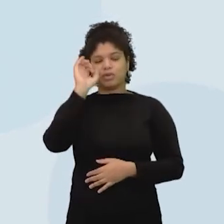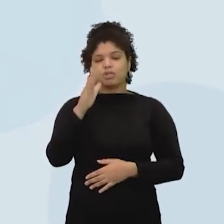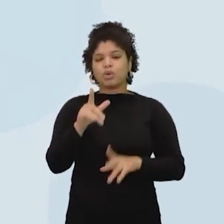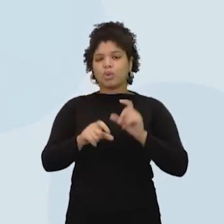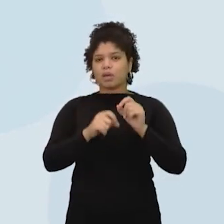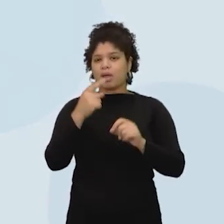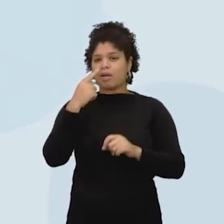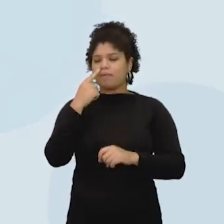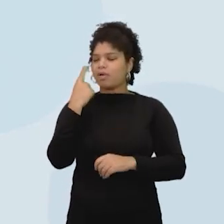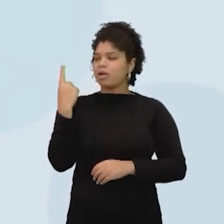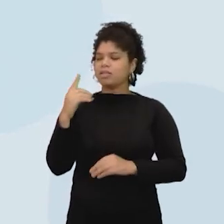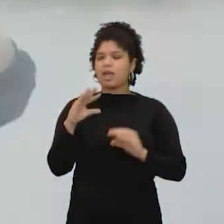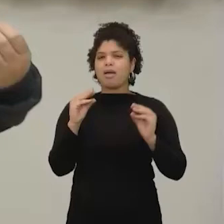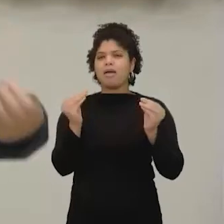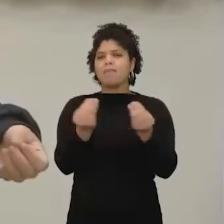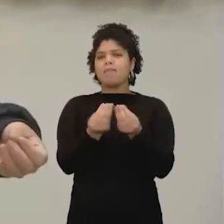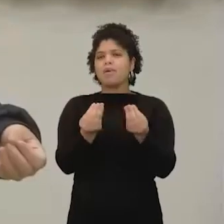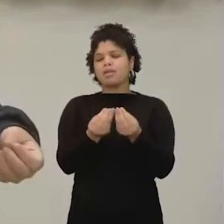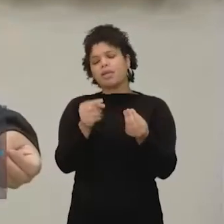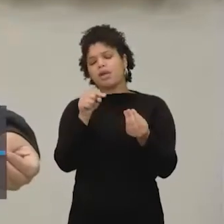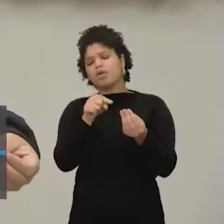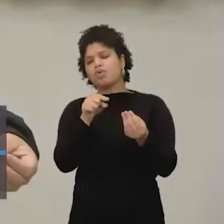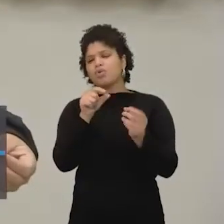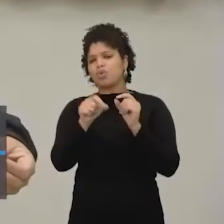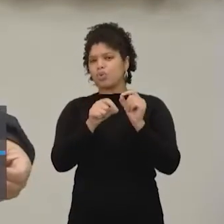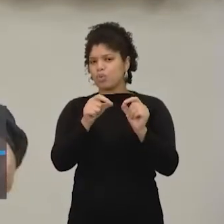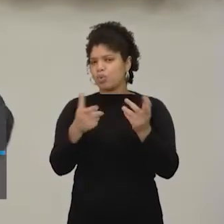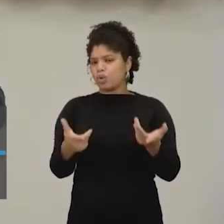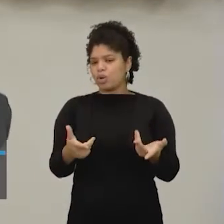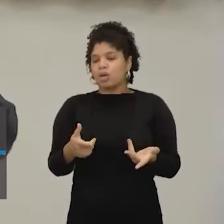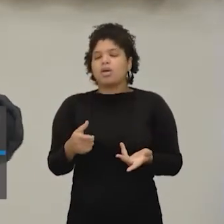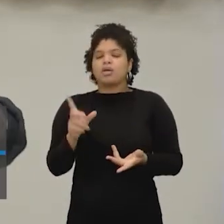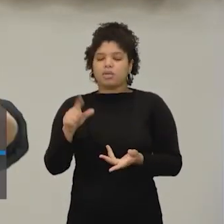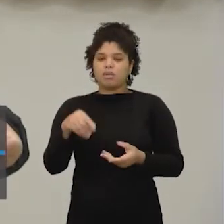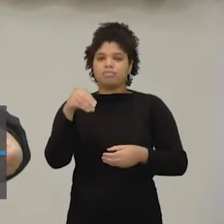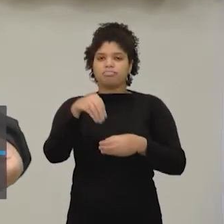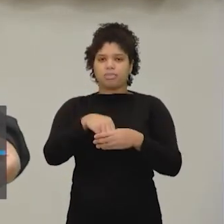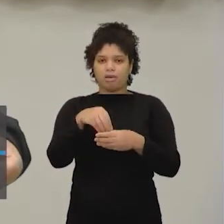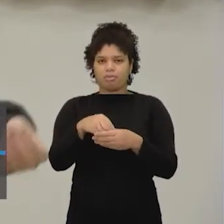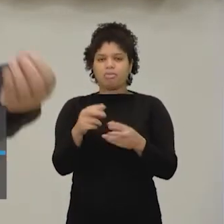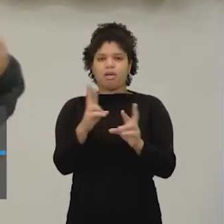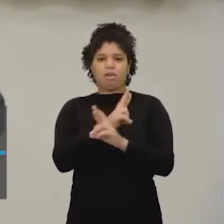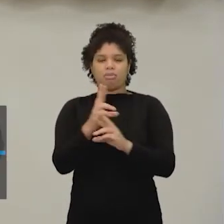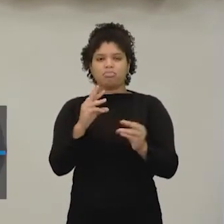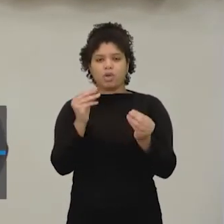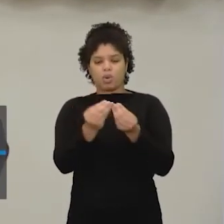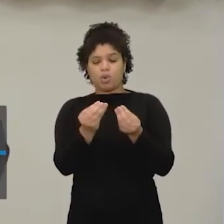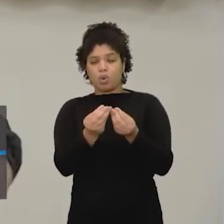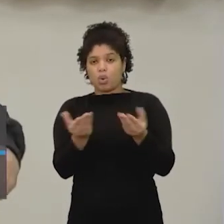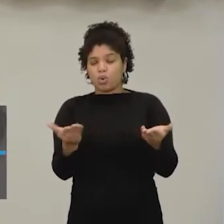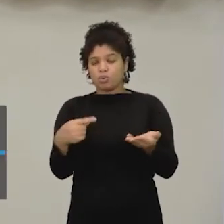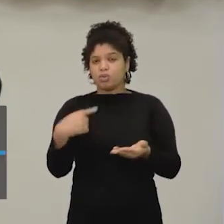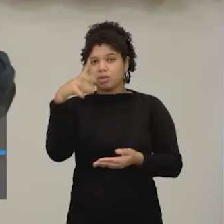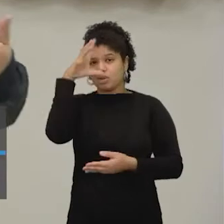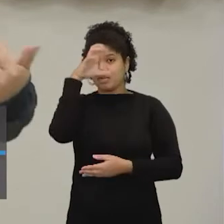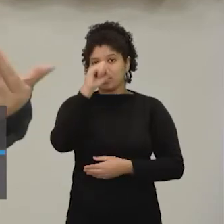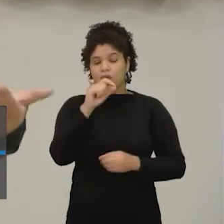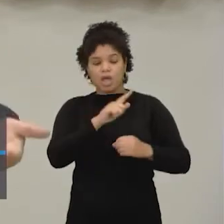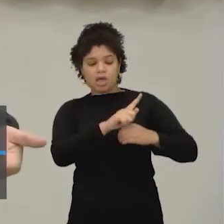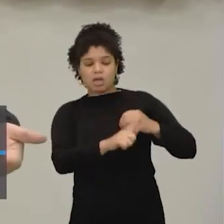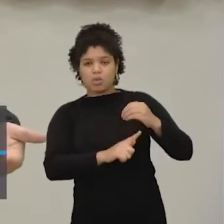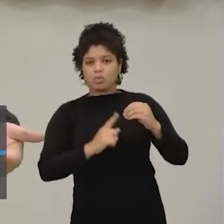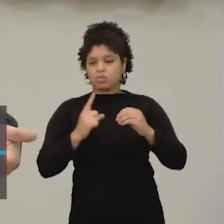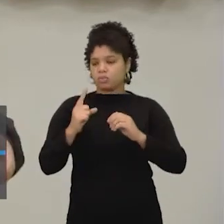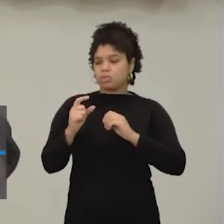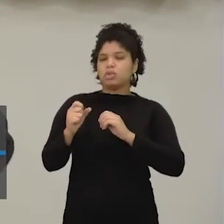Constituição da matéria. E seguindo esse caminho de constituição da matéria, hoje a gente vai estudar as ligações iônicas e a gente vai